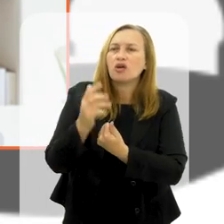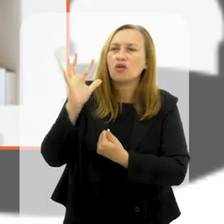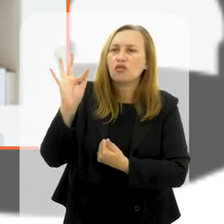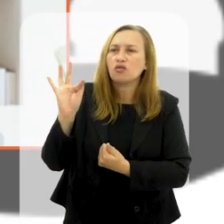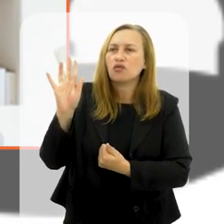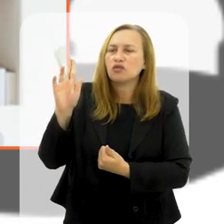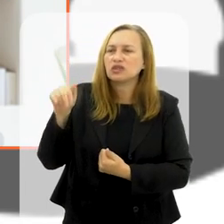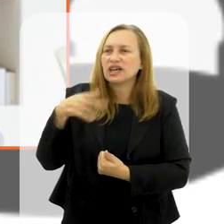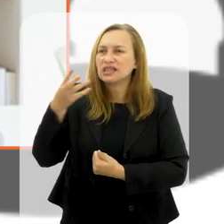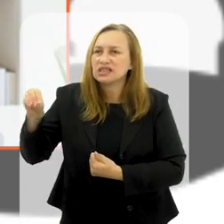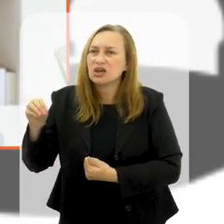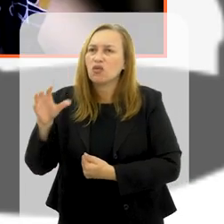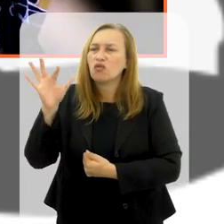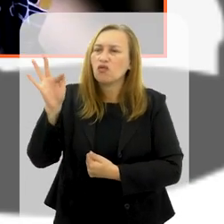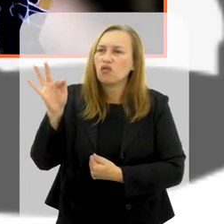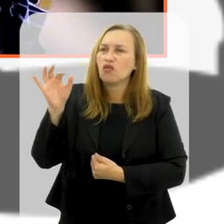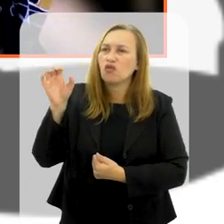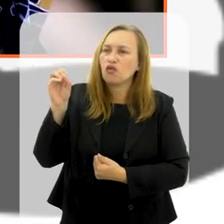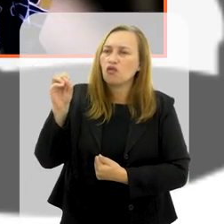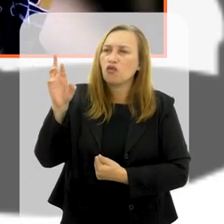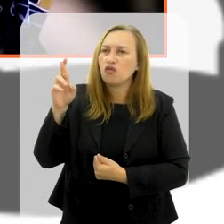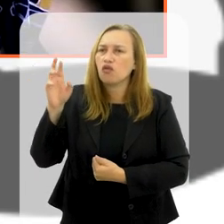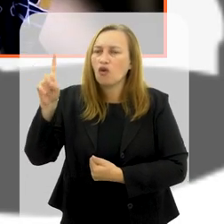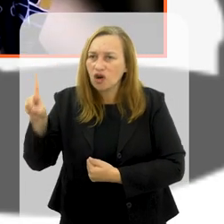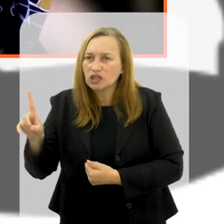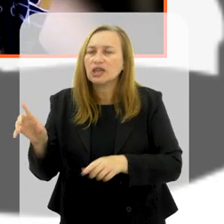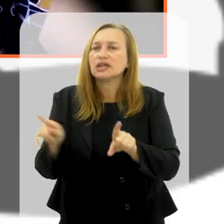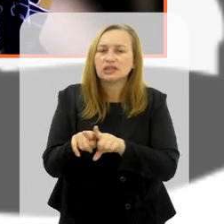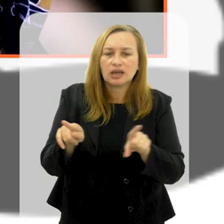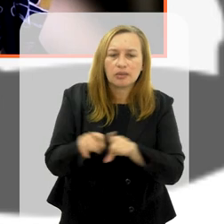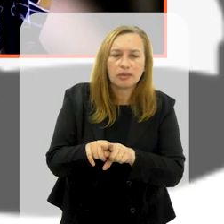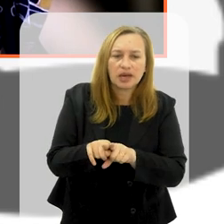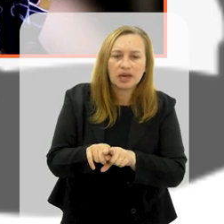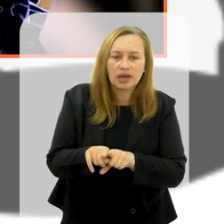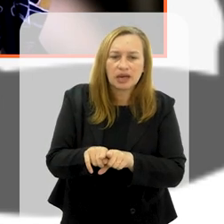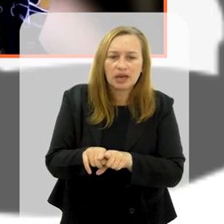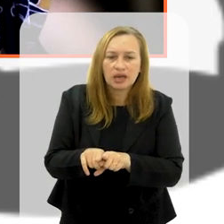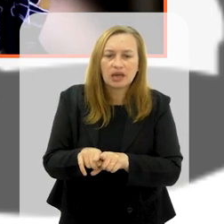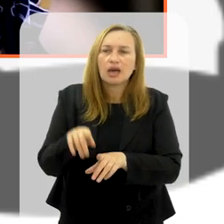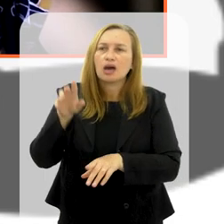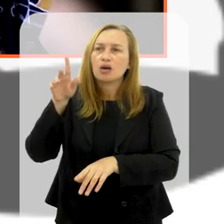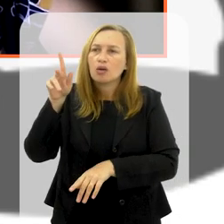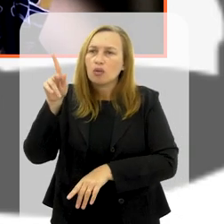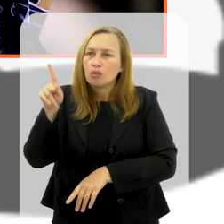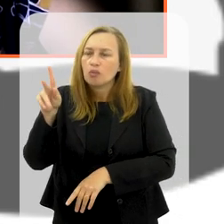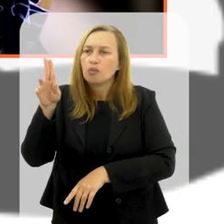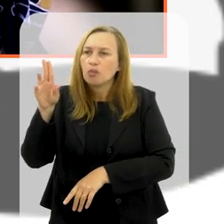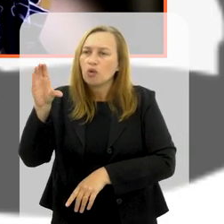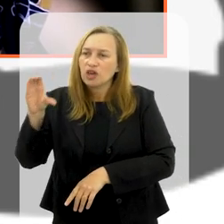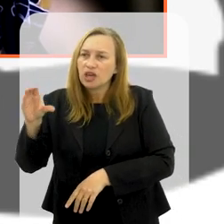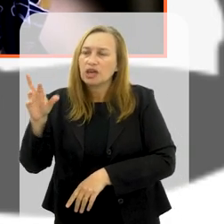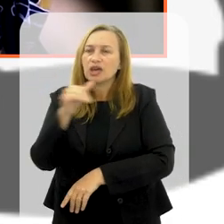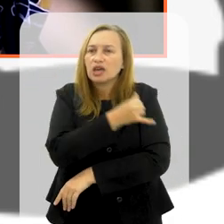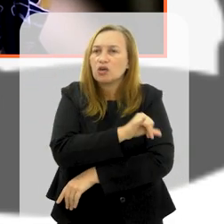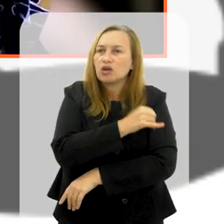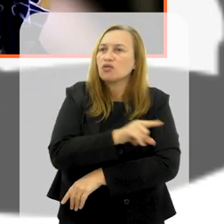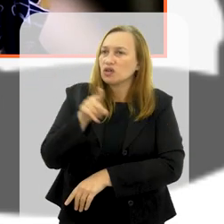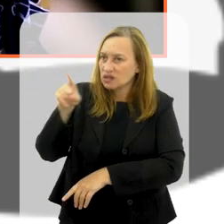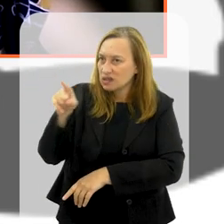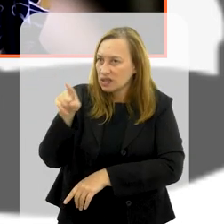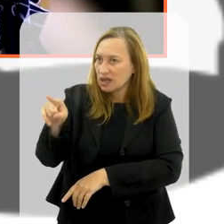Fundação Ford, e também do BRICS Policy Center da PUC-Rio, que é aonde